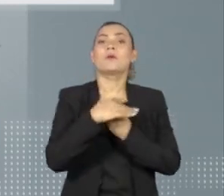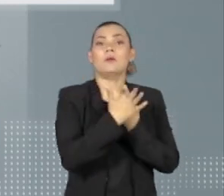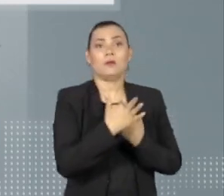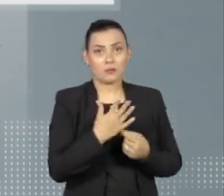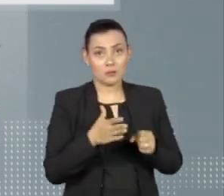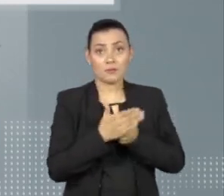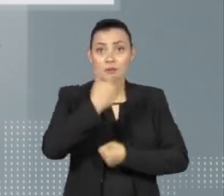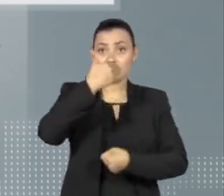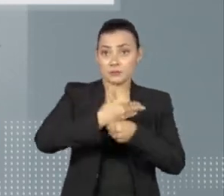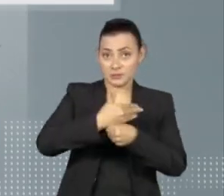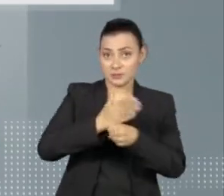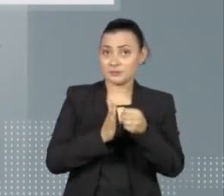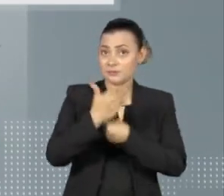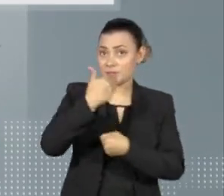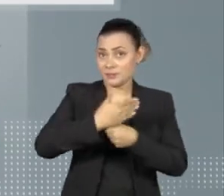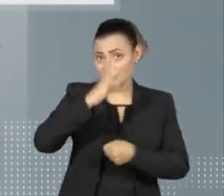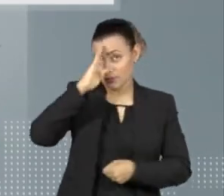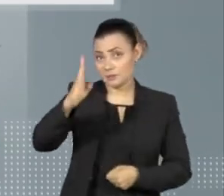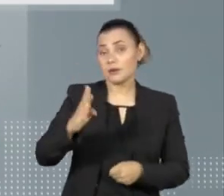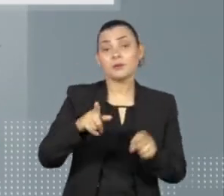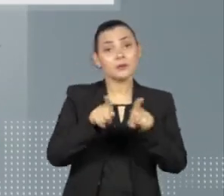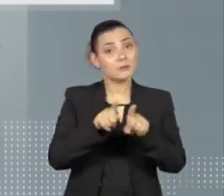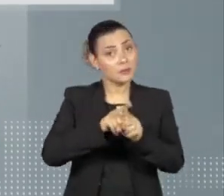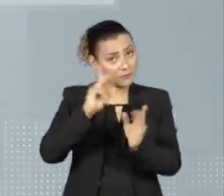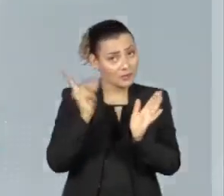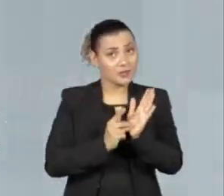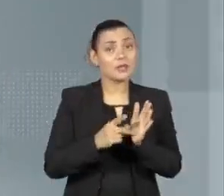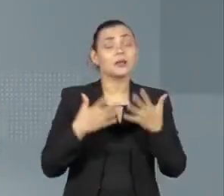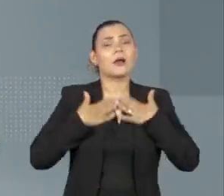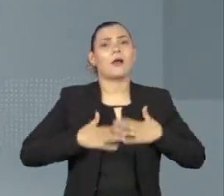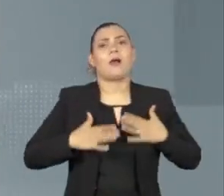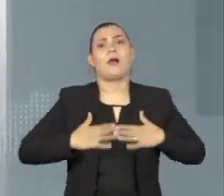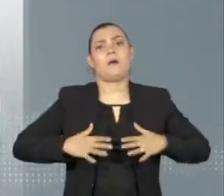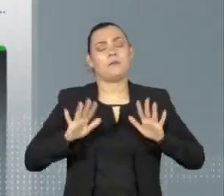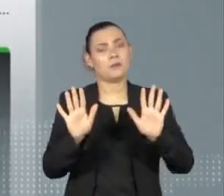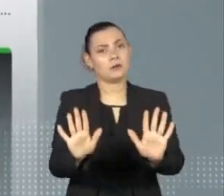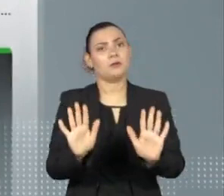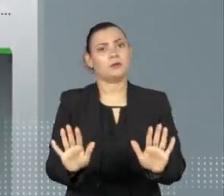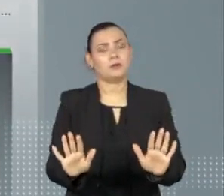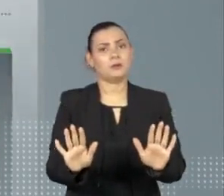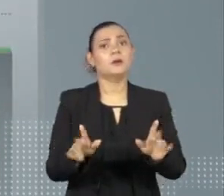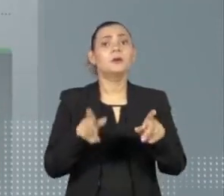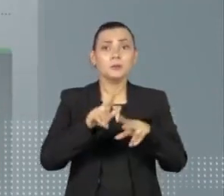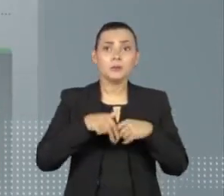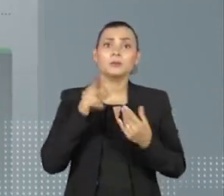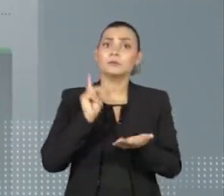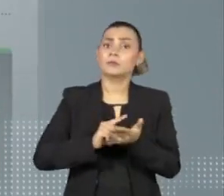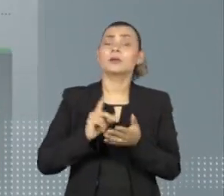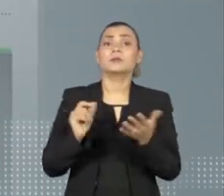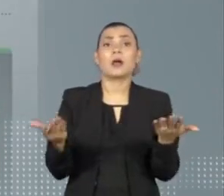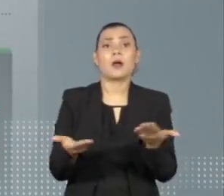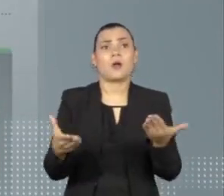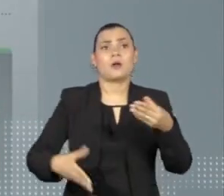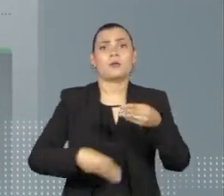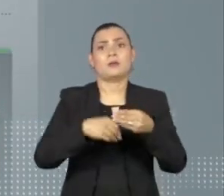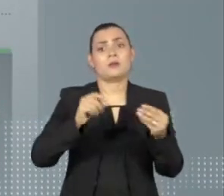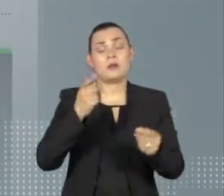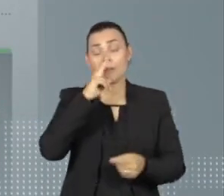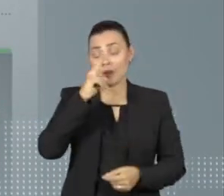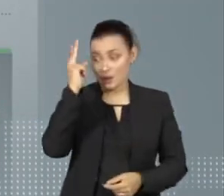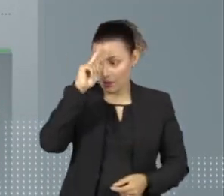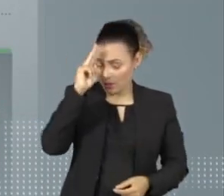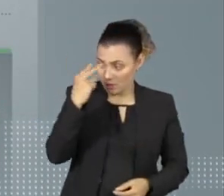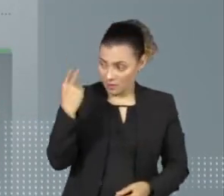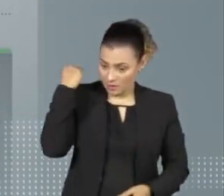é preciso ter muita calma e discernimento nessa hora e completou para ser mais claro parece-me reviver